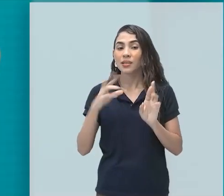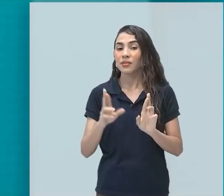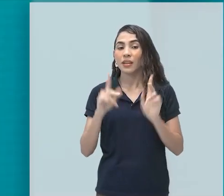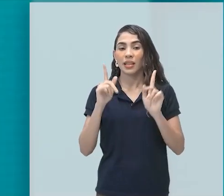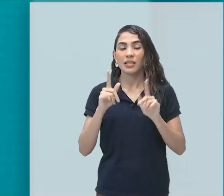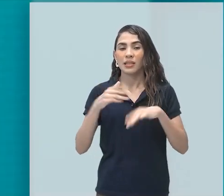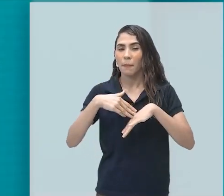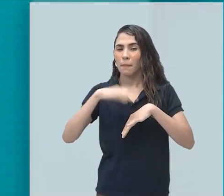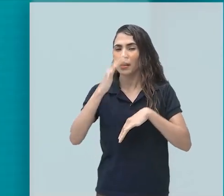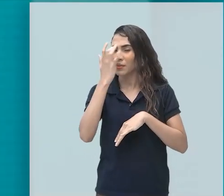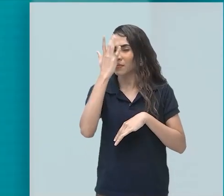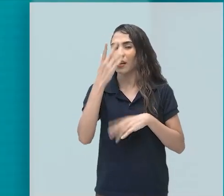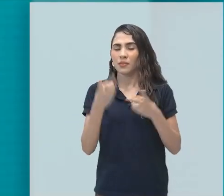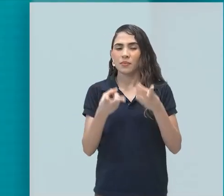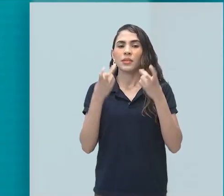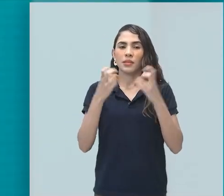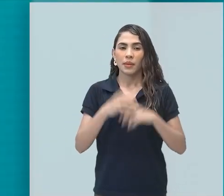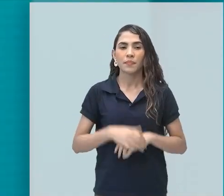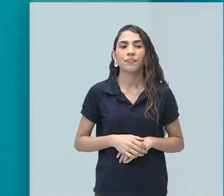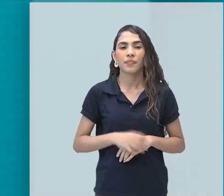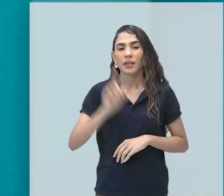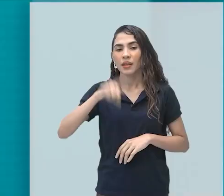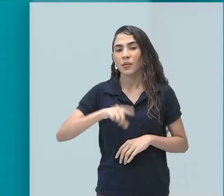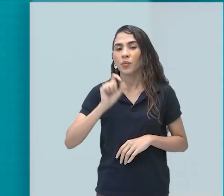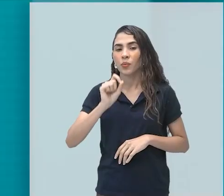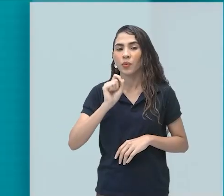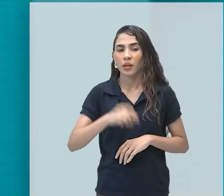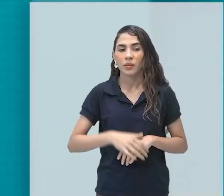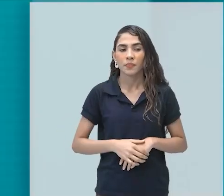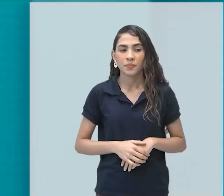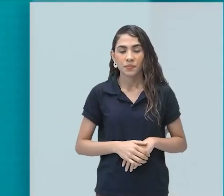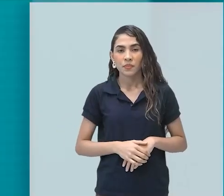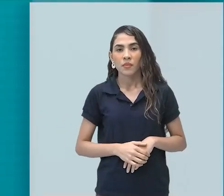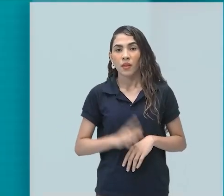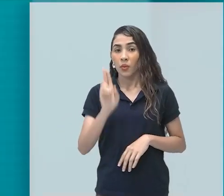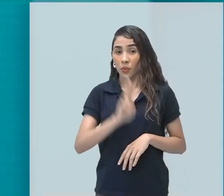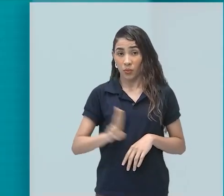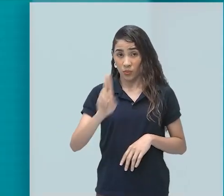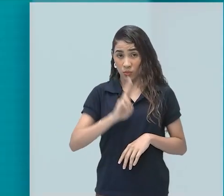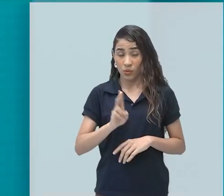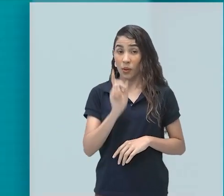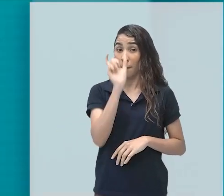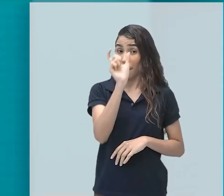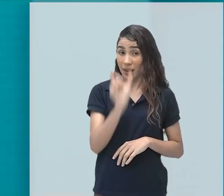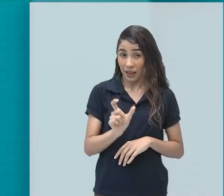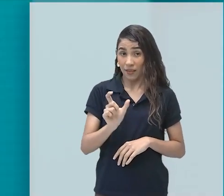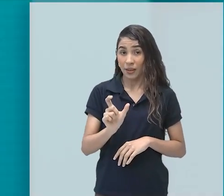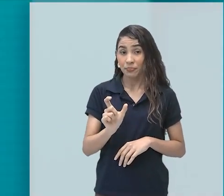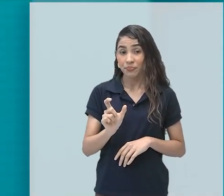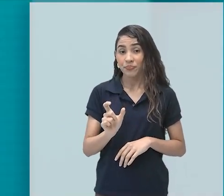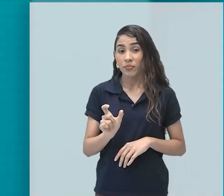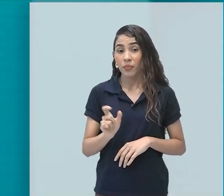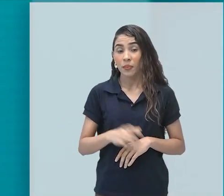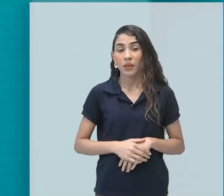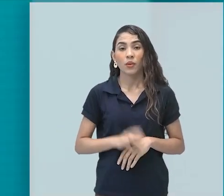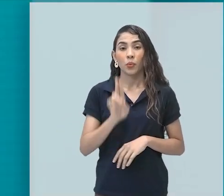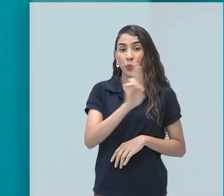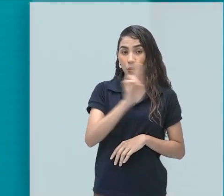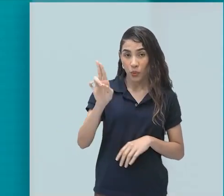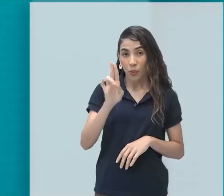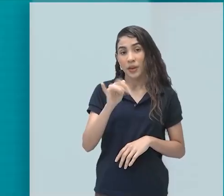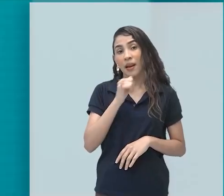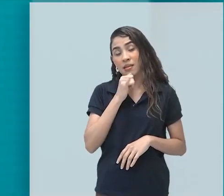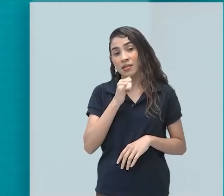essa é mais fácil de perceber, que é justamente aí no uso de palavras, né? O nome